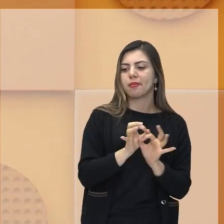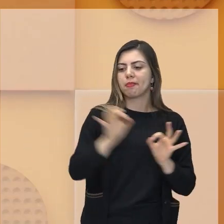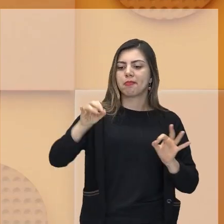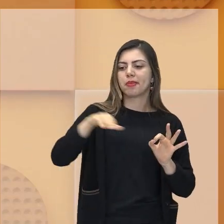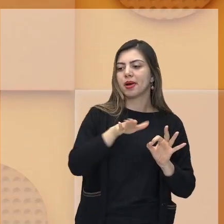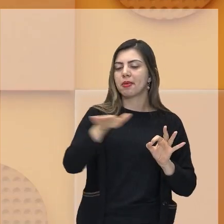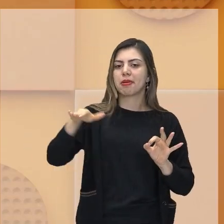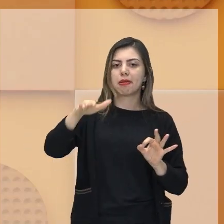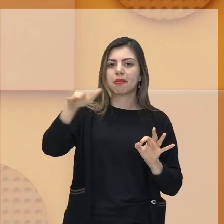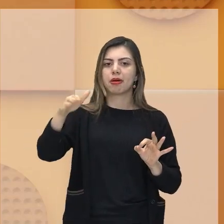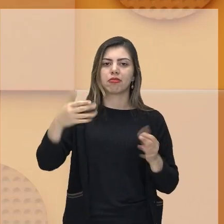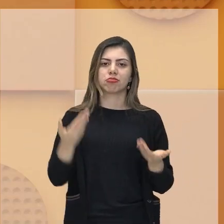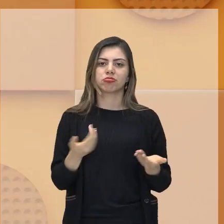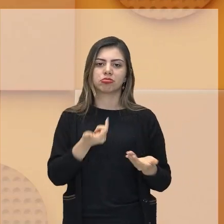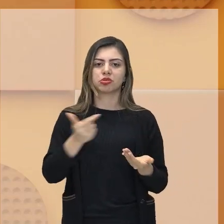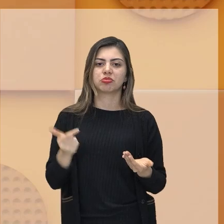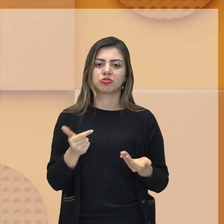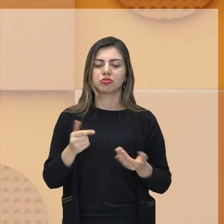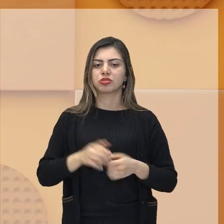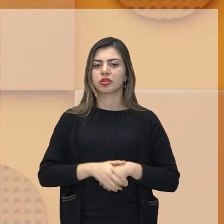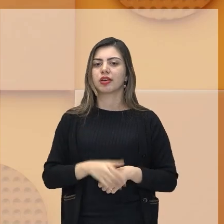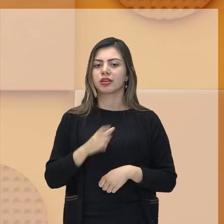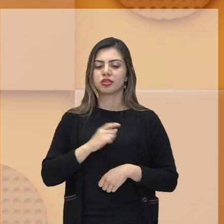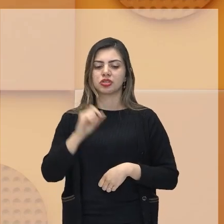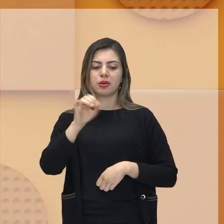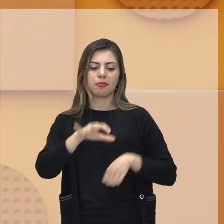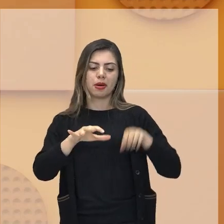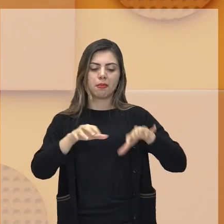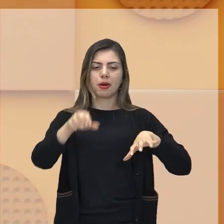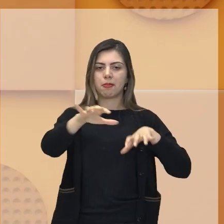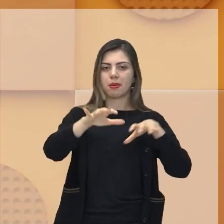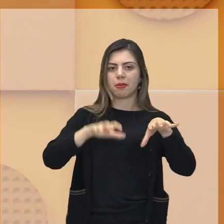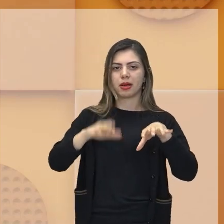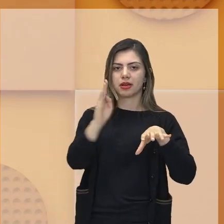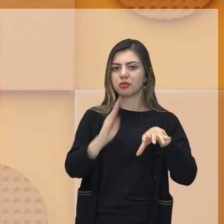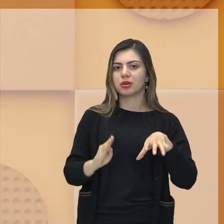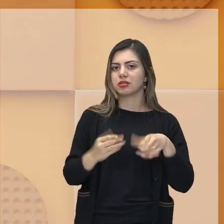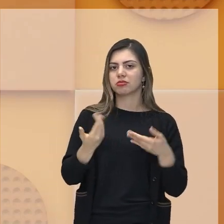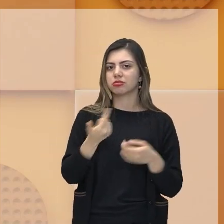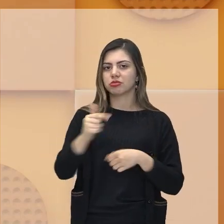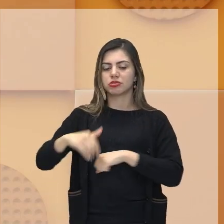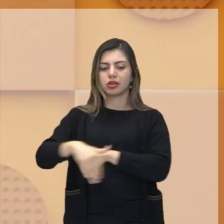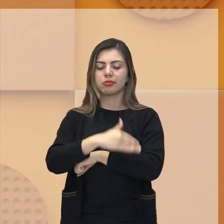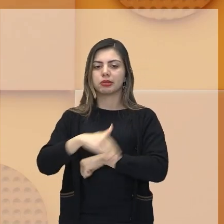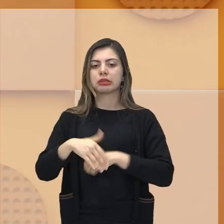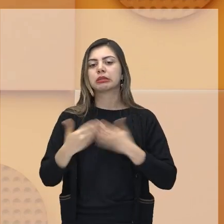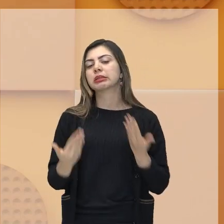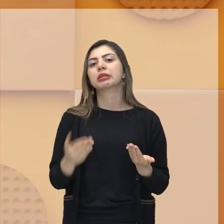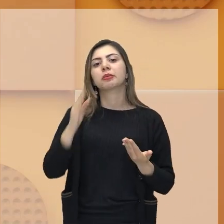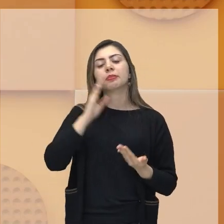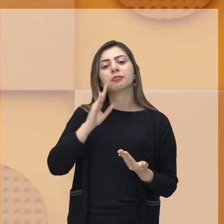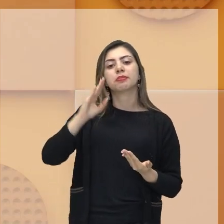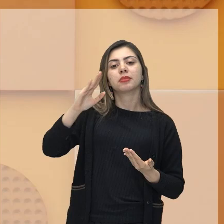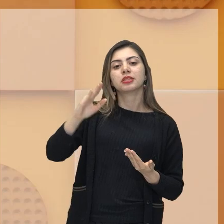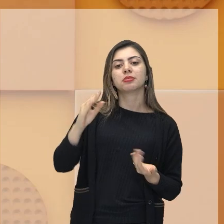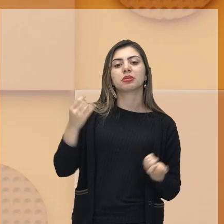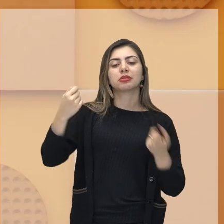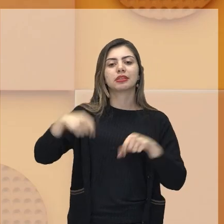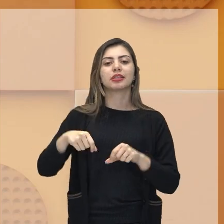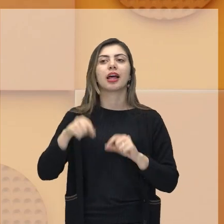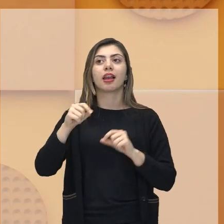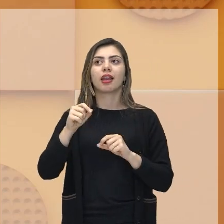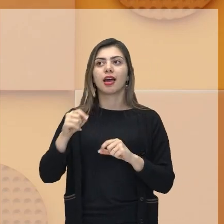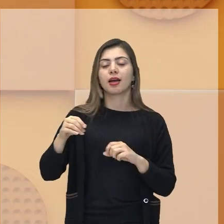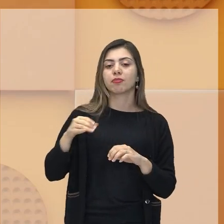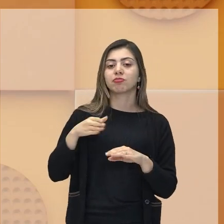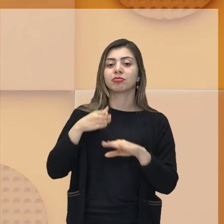Goiás e região ali do chamado interior do território brasileiro. Então, o principal meio de se chegar àquela